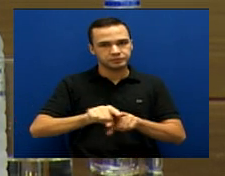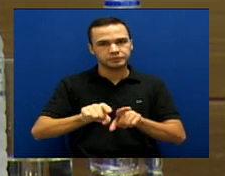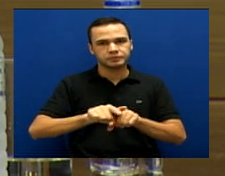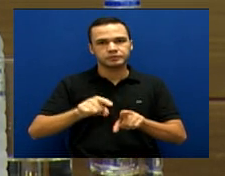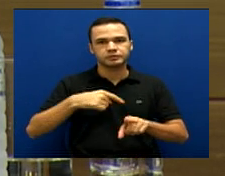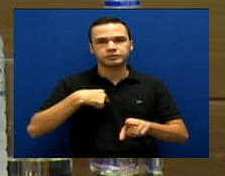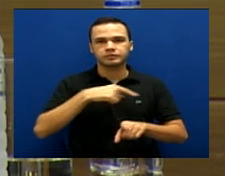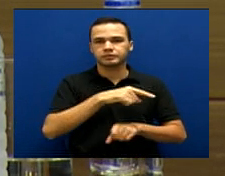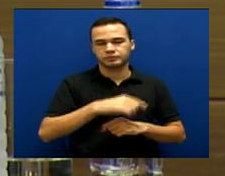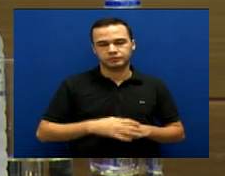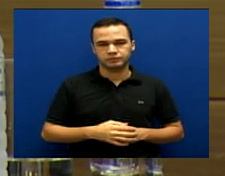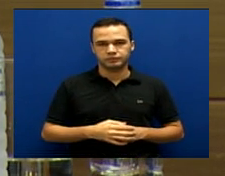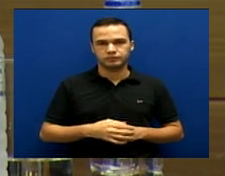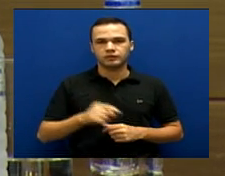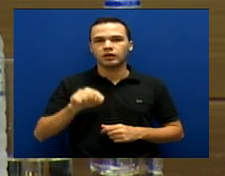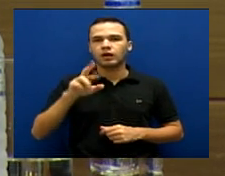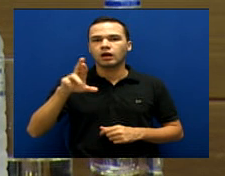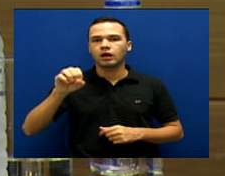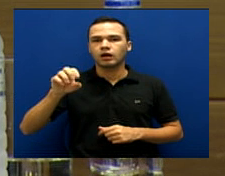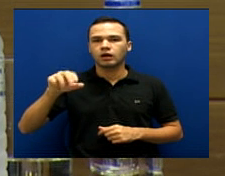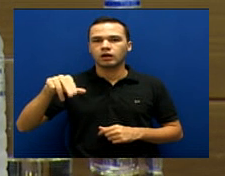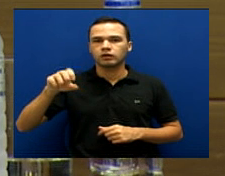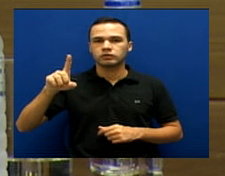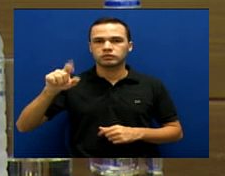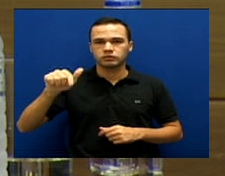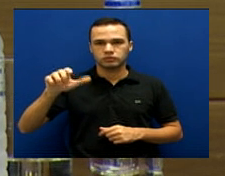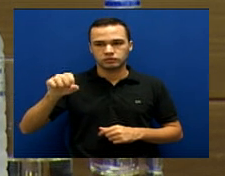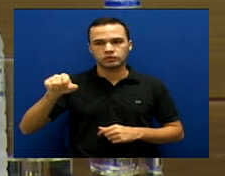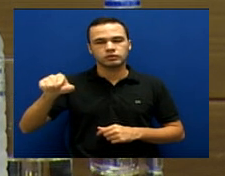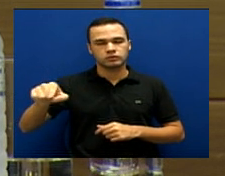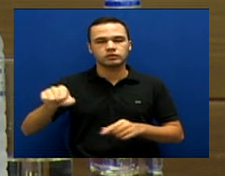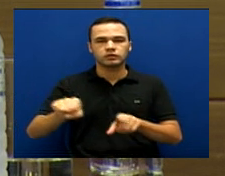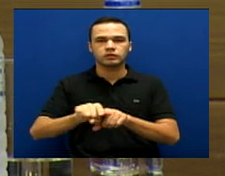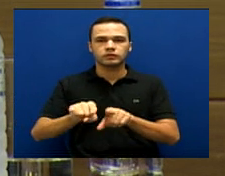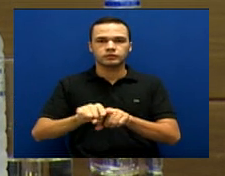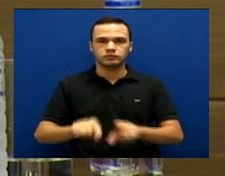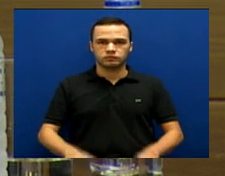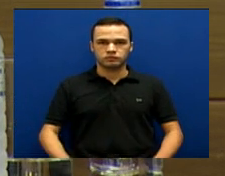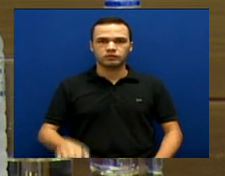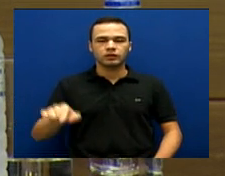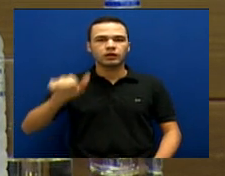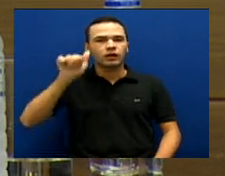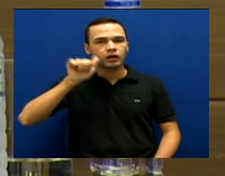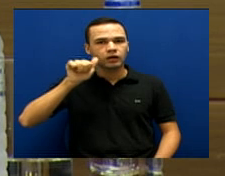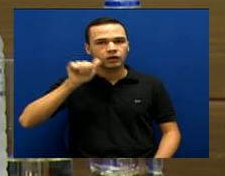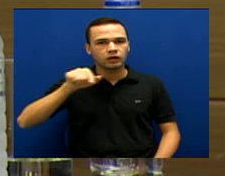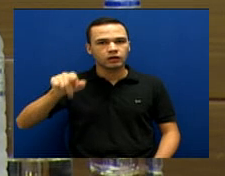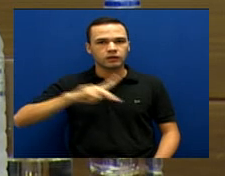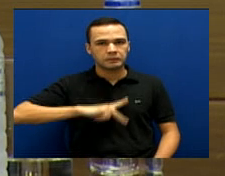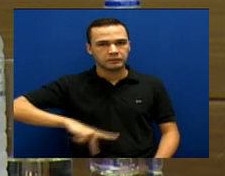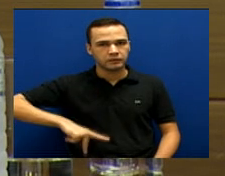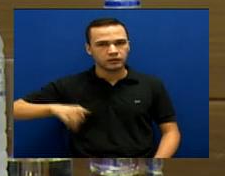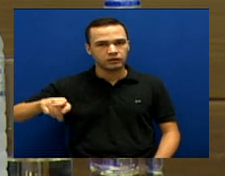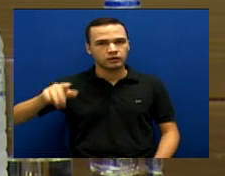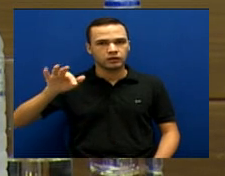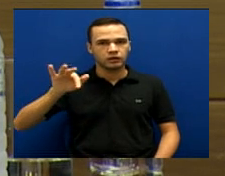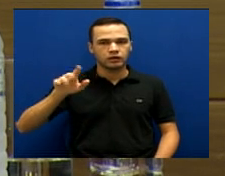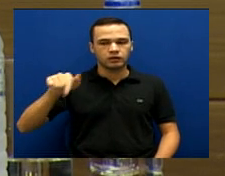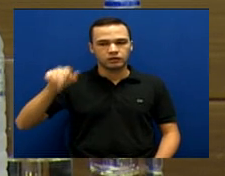meu amigo ronald pereira ave é vice presidente da funserv